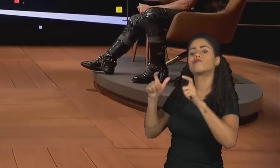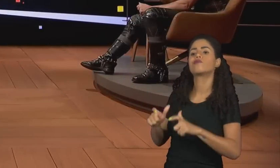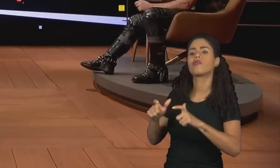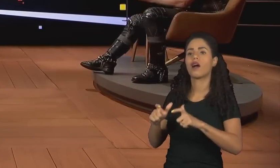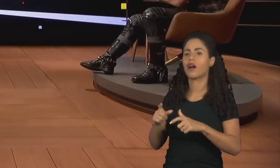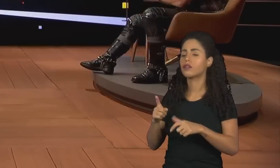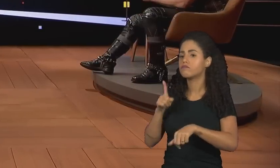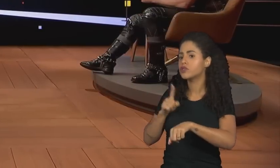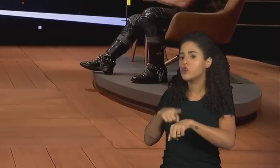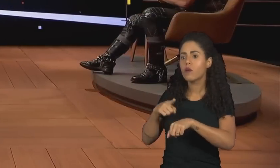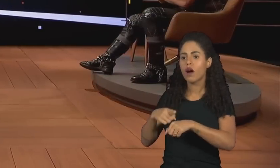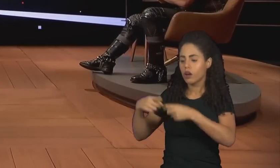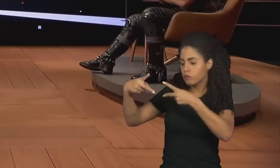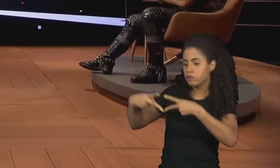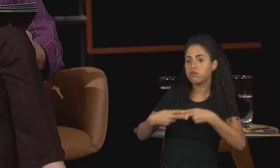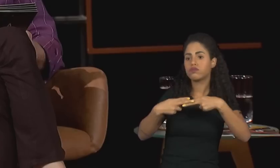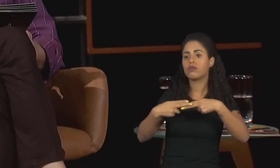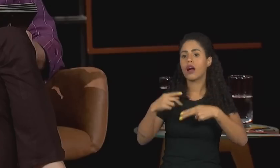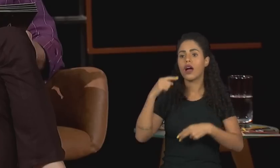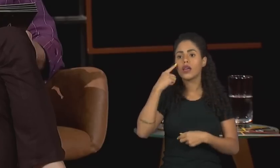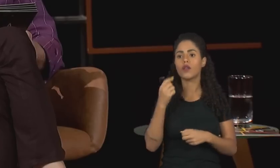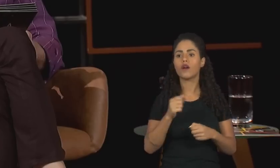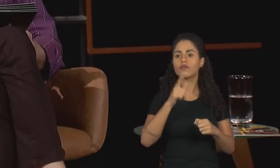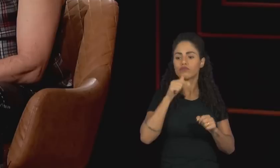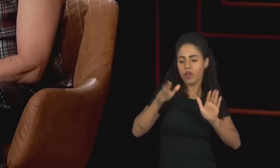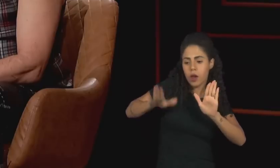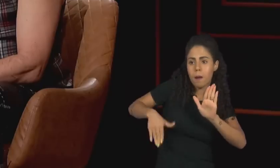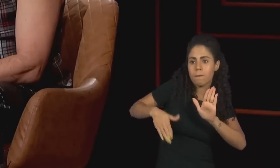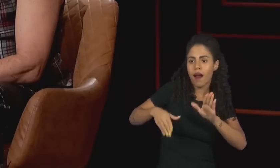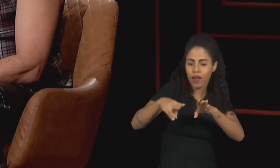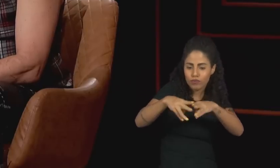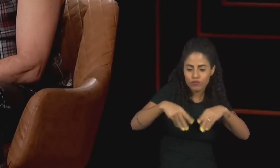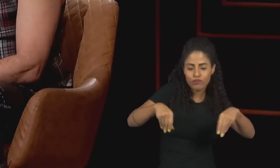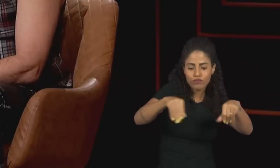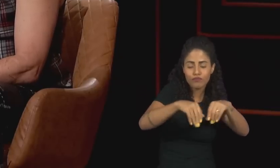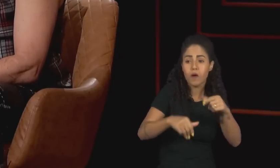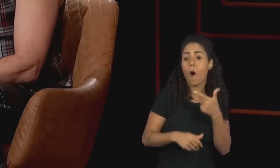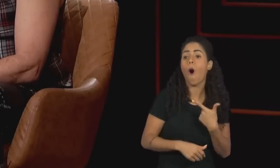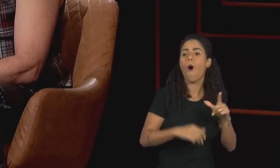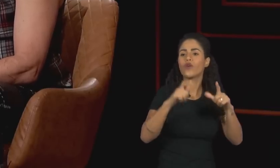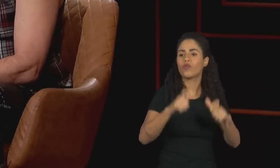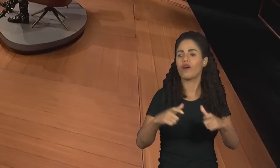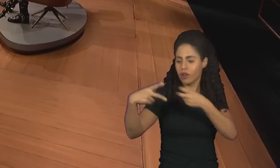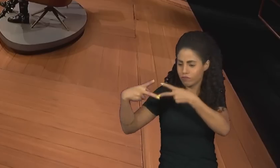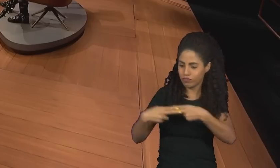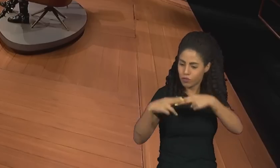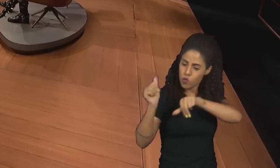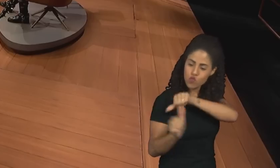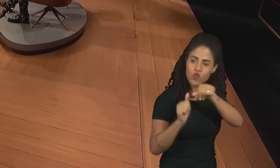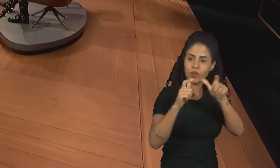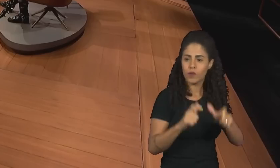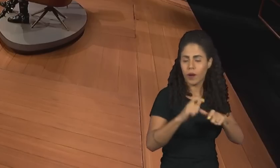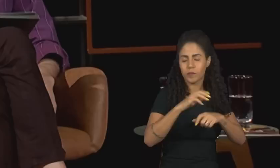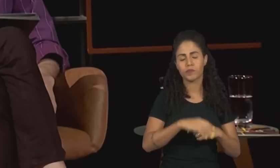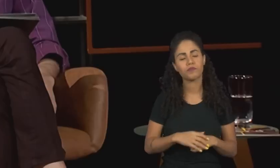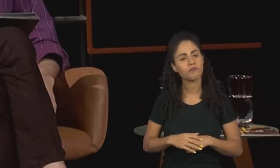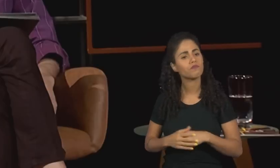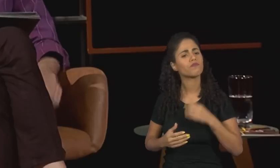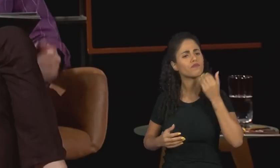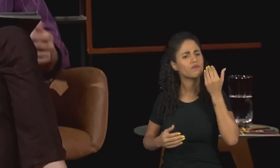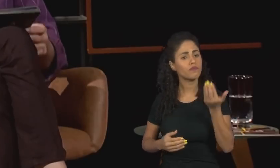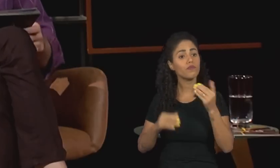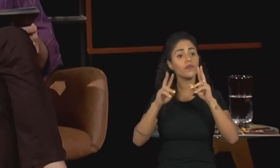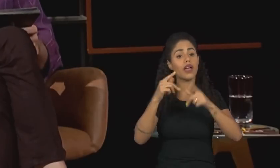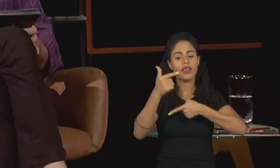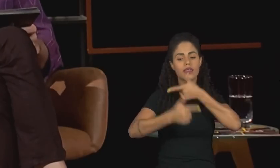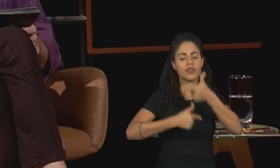hora que corta, aí a gente está na praia, só que é a areia da praia, não é do deserto. E aí tem o mar atrás. Agora, vamos falar um pouco sobre o seu trabalho